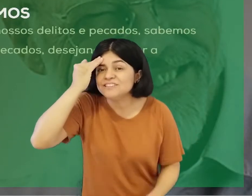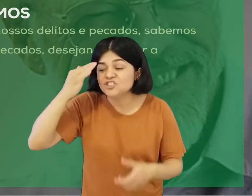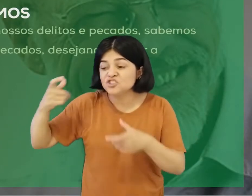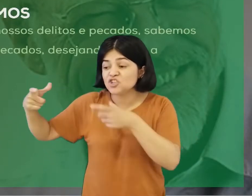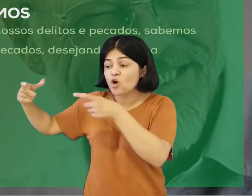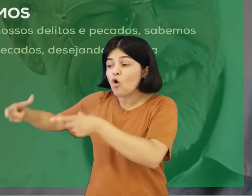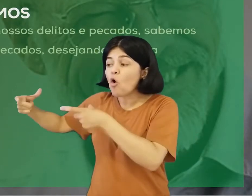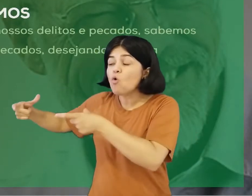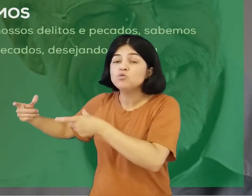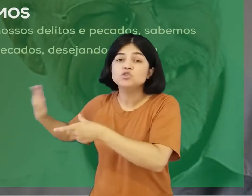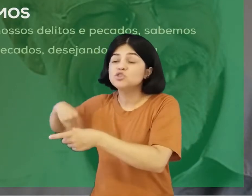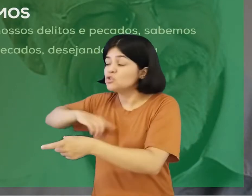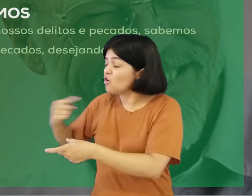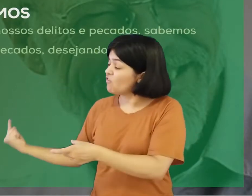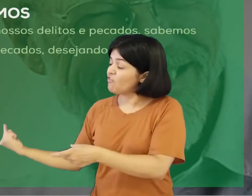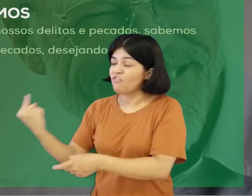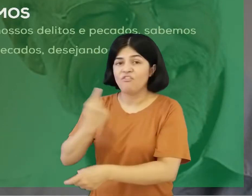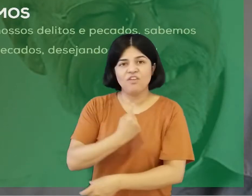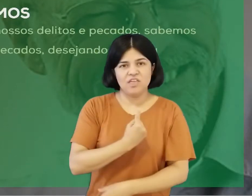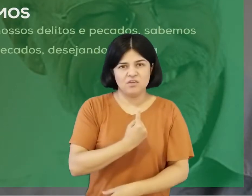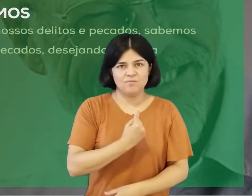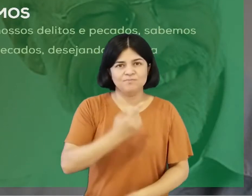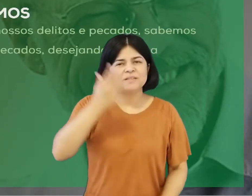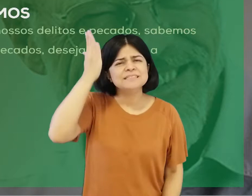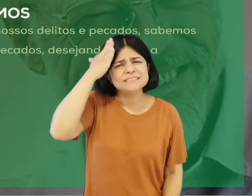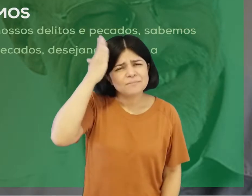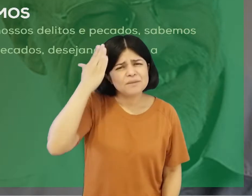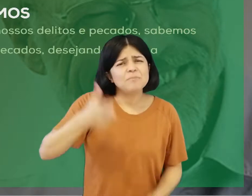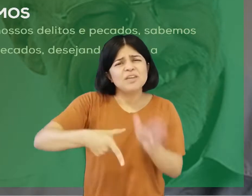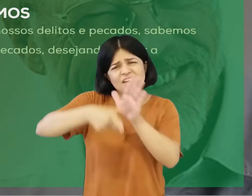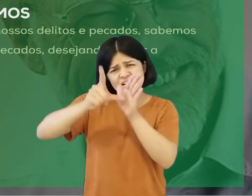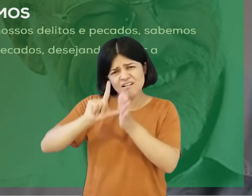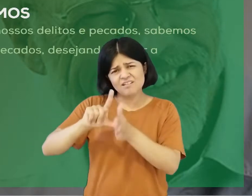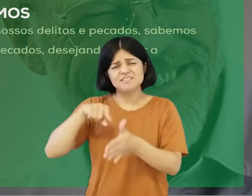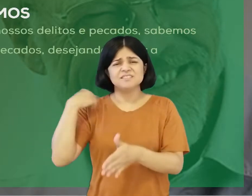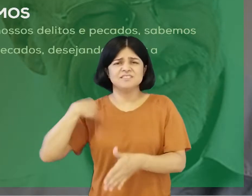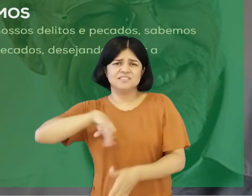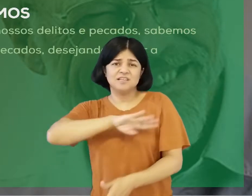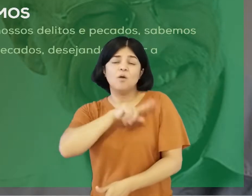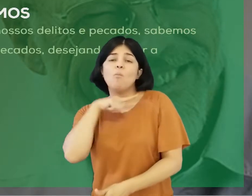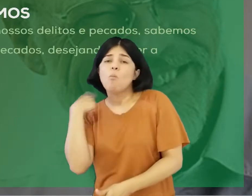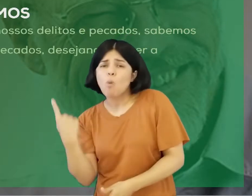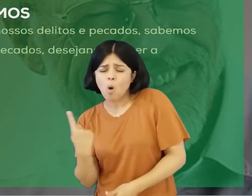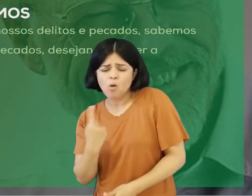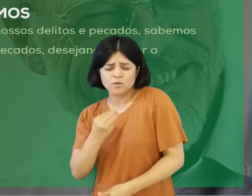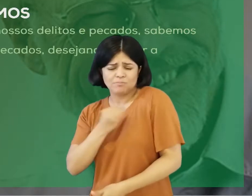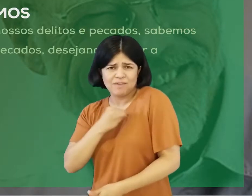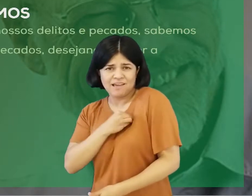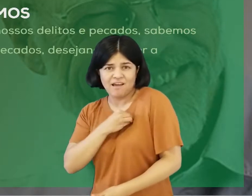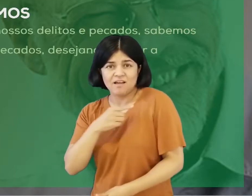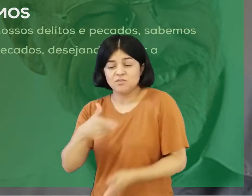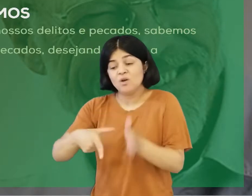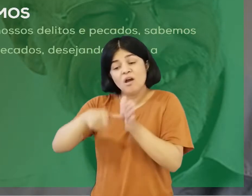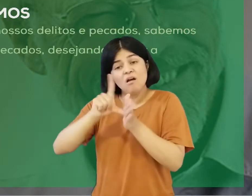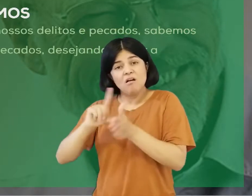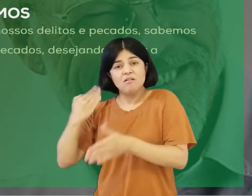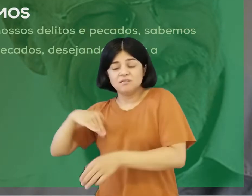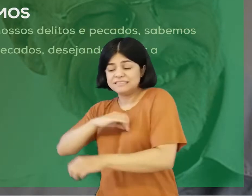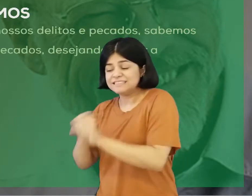que estávamos mortos nos nossos delitos e pecados, sabemos que estávamos escravos dos nossos